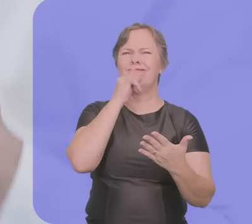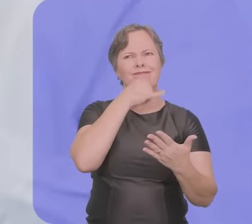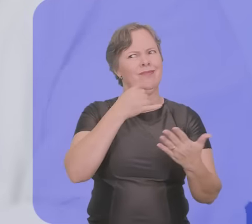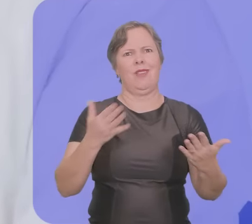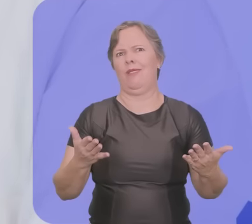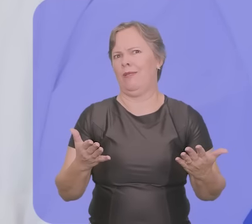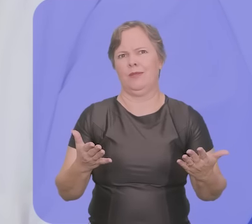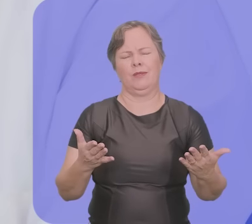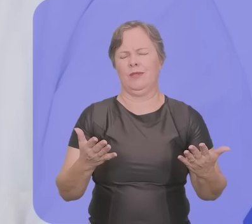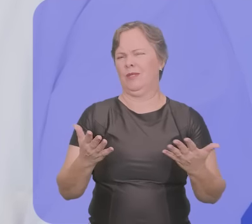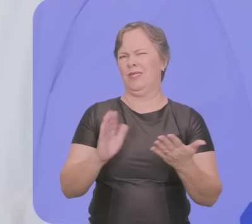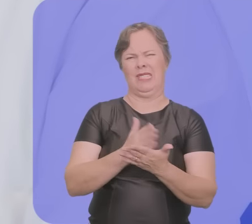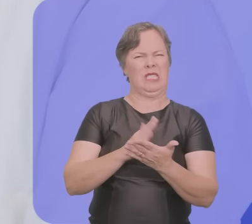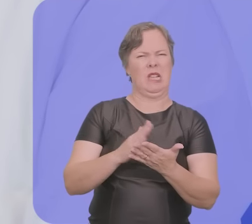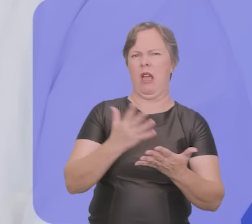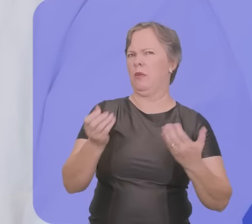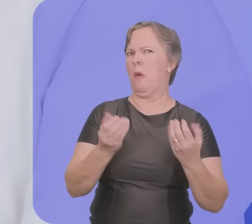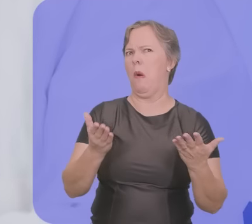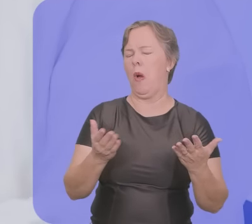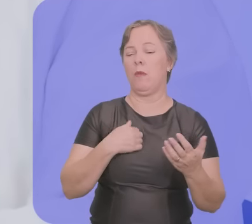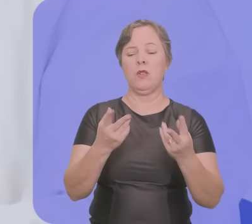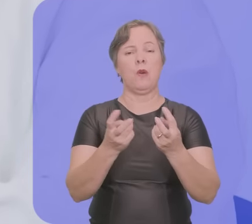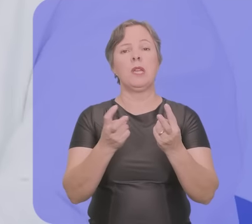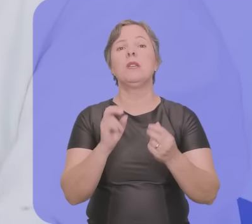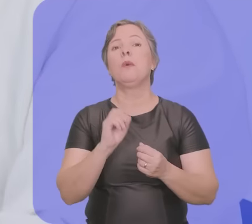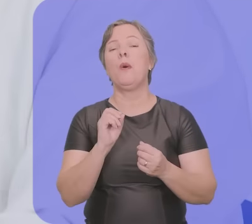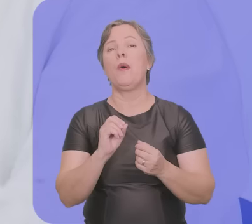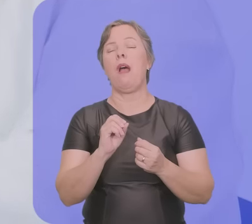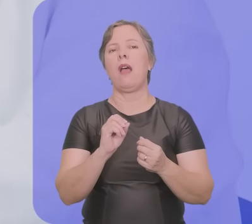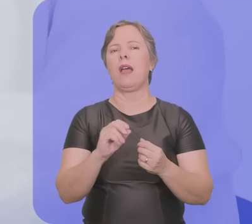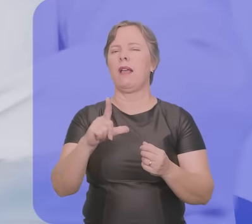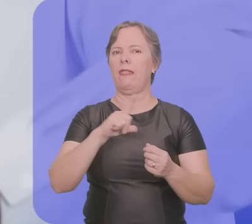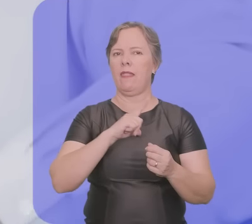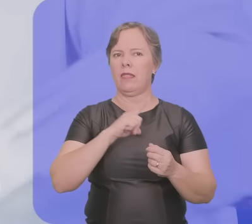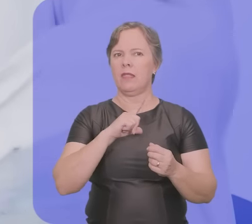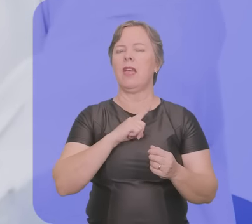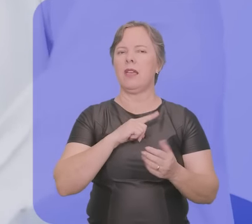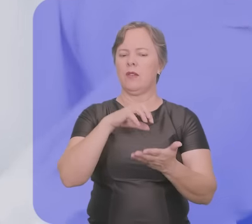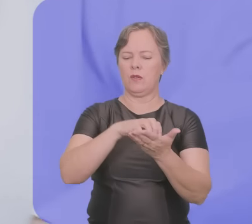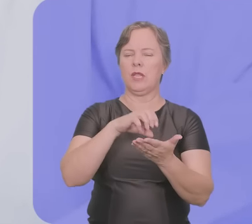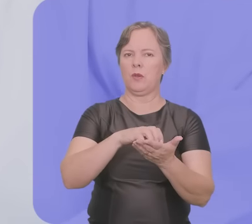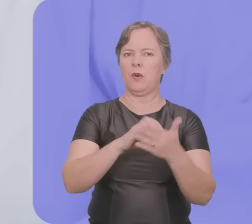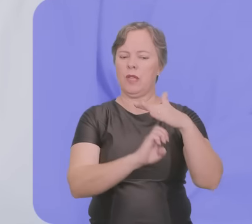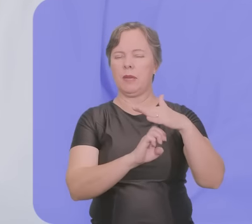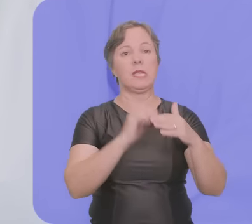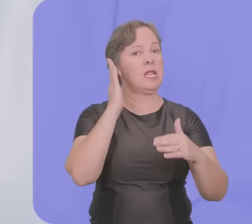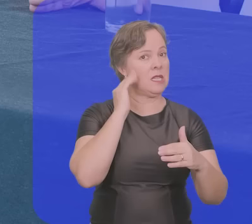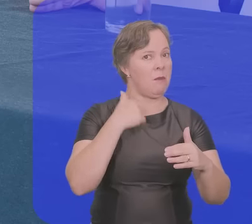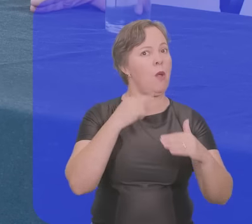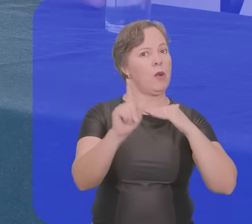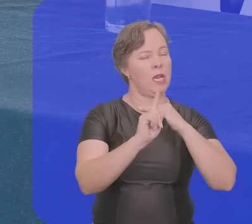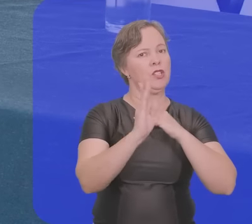de abordagem. Sim. E aí eu percebo que existe um setor da empresa que sabe que eu sou cliente e